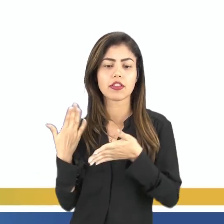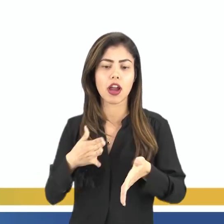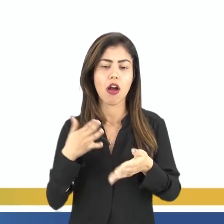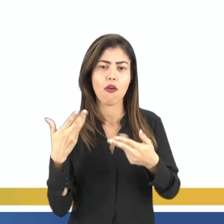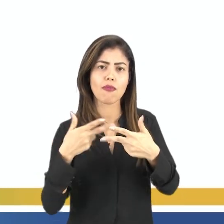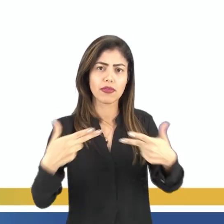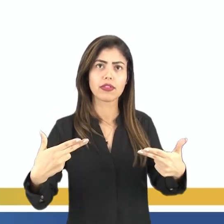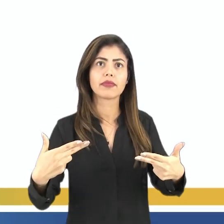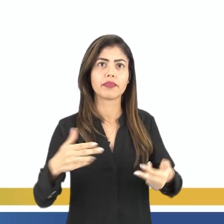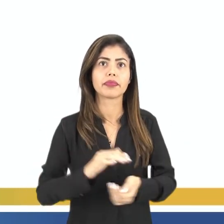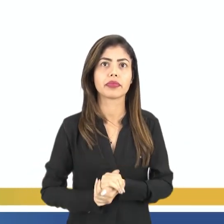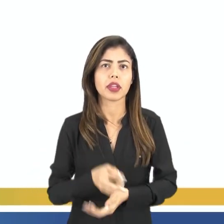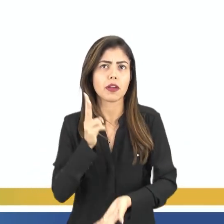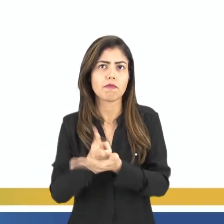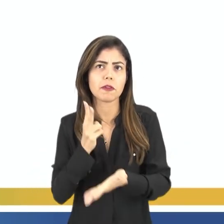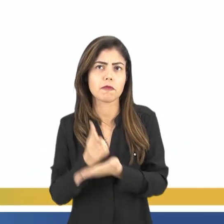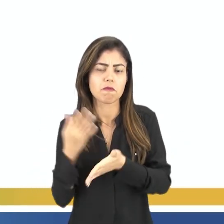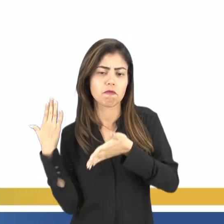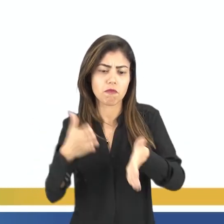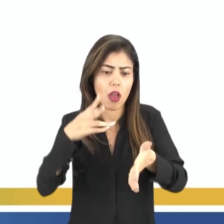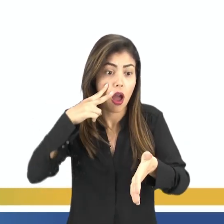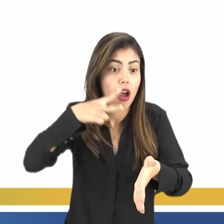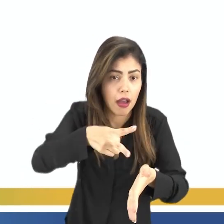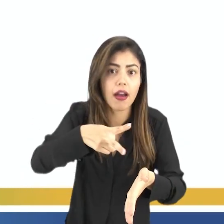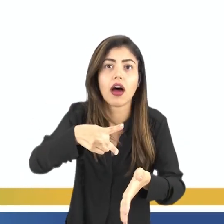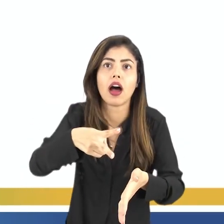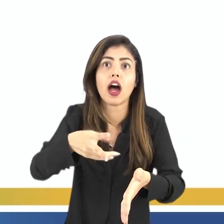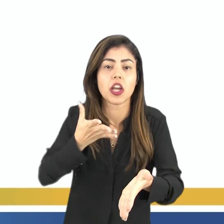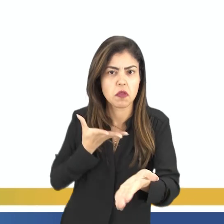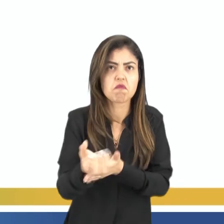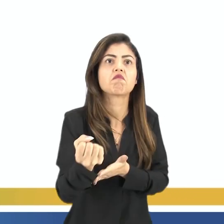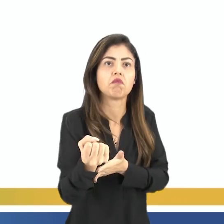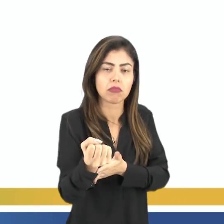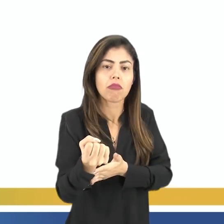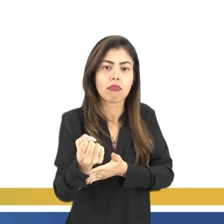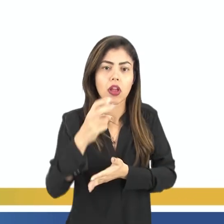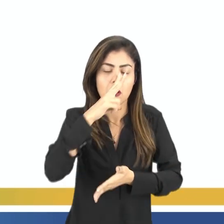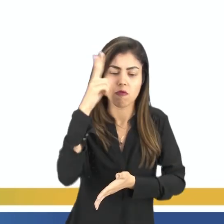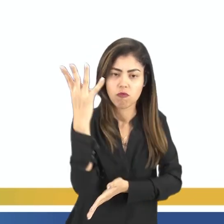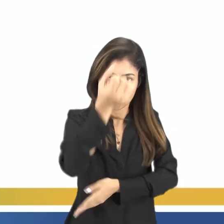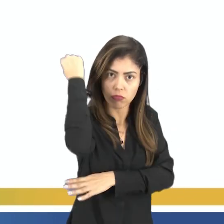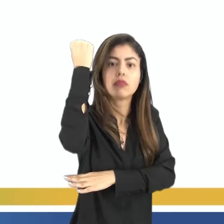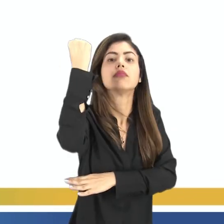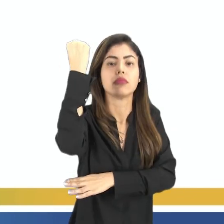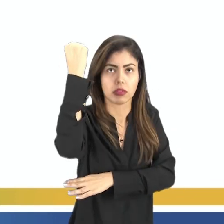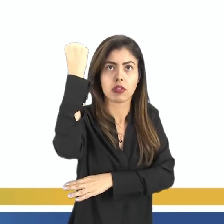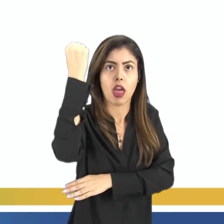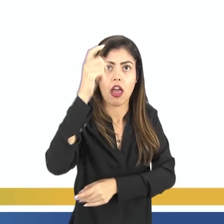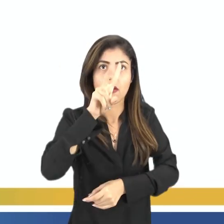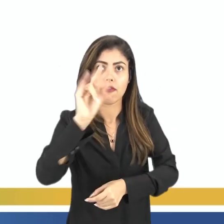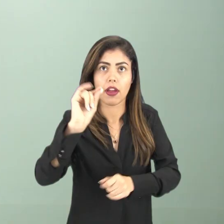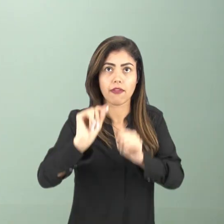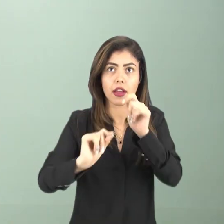a um objetivo. Mesmo não atingindo o alvo, quem busca e vence o obstáculo, no mínimo,